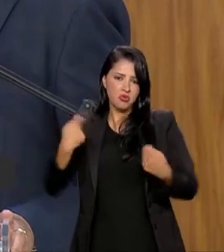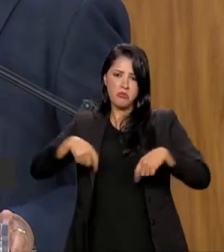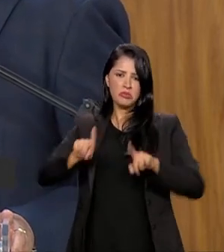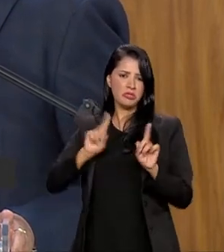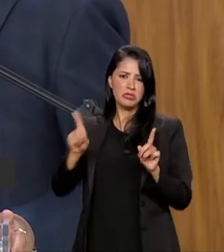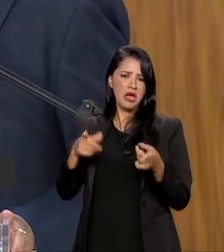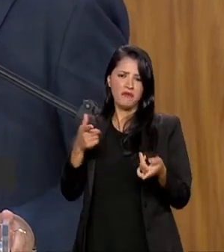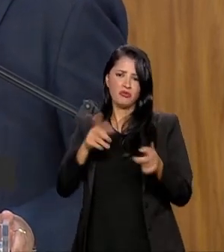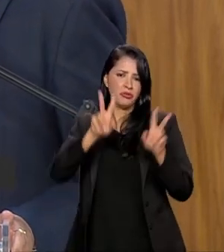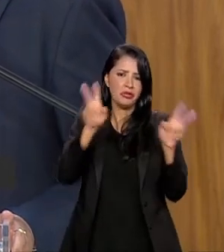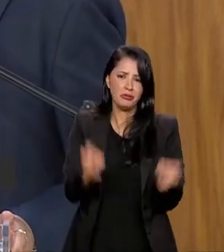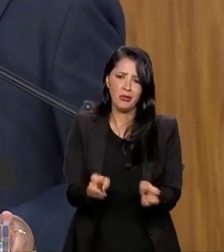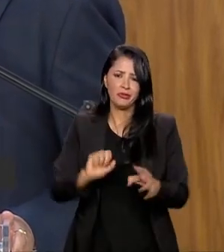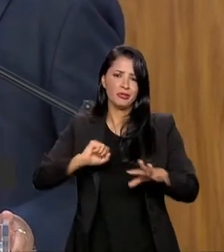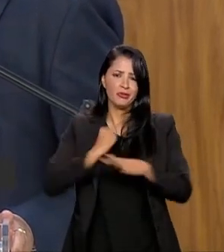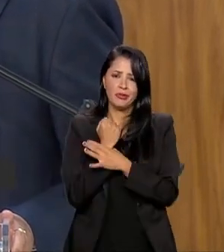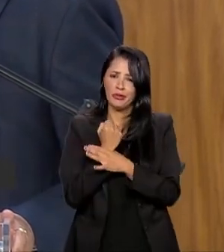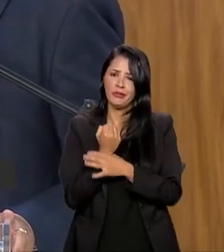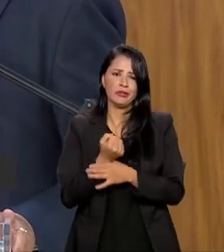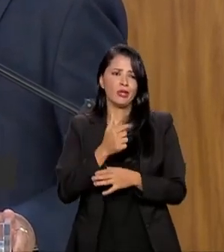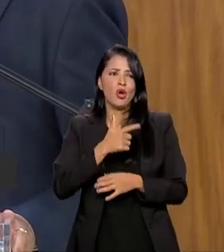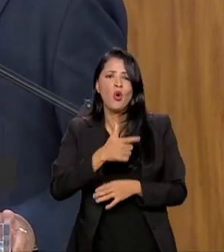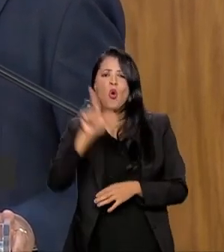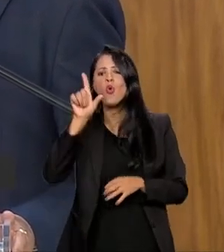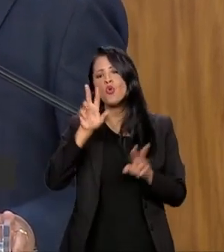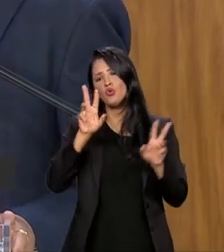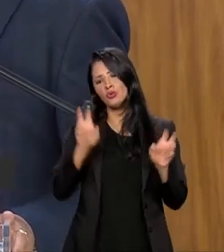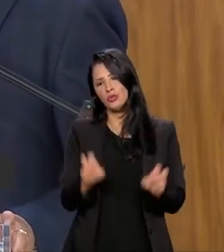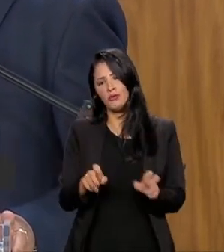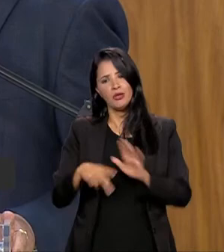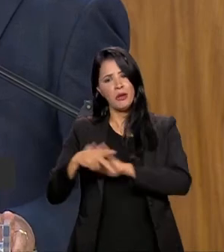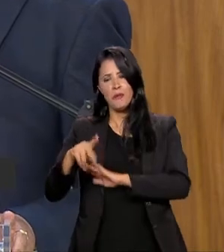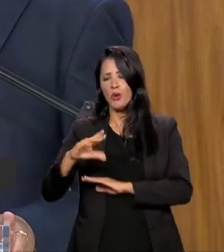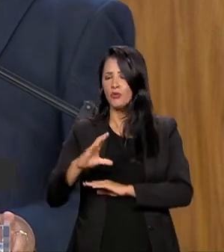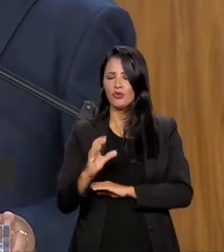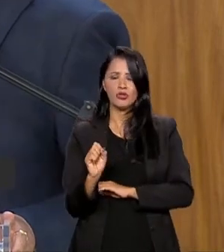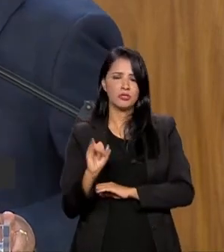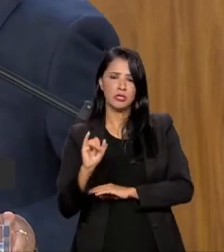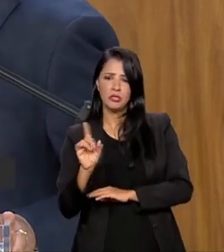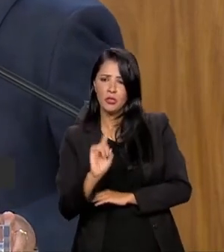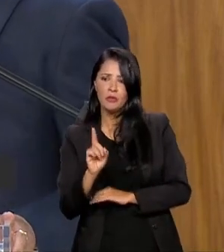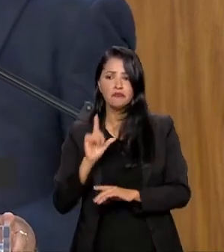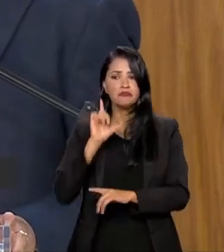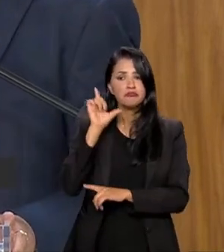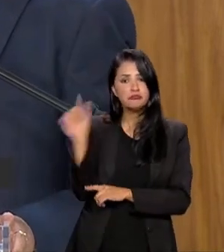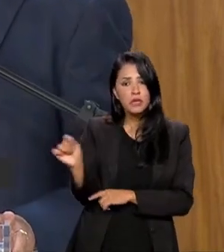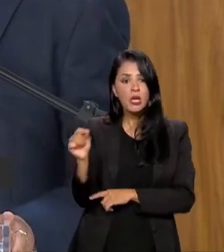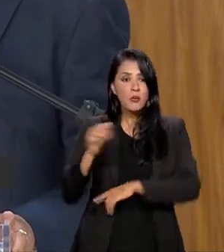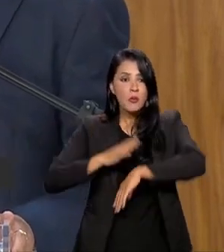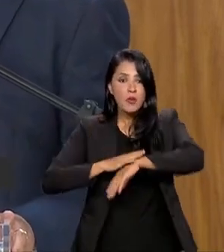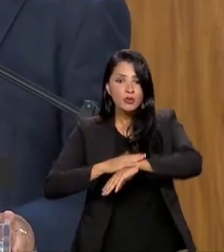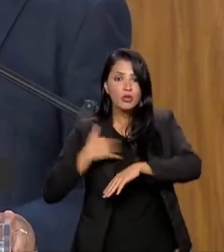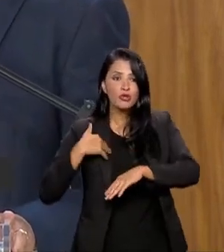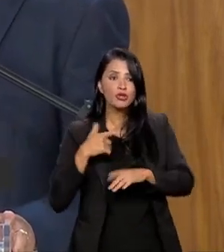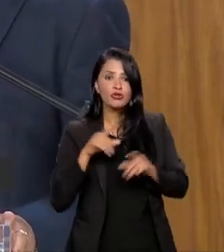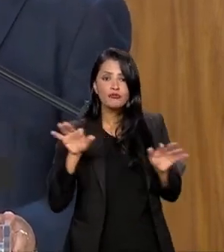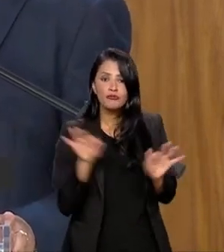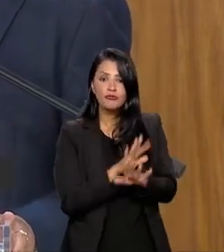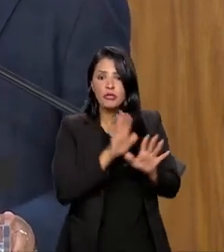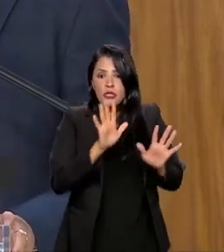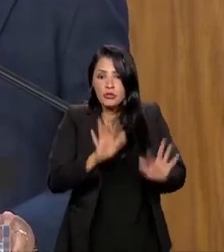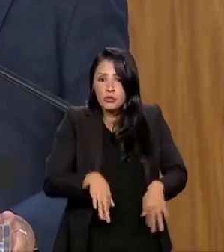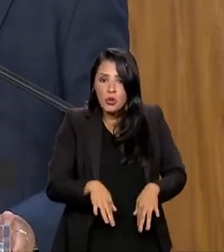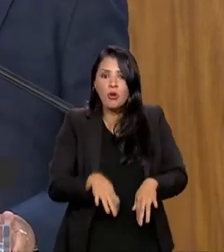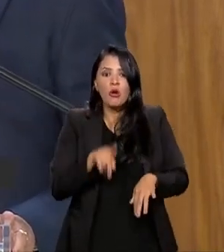à segurança, nem assuntos correlatos ao GSI, e ele saiu. E na hora que nós saímos da sala, a nossa